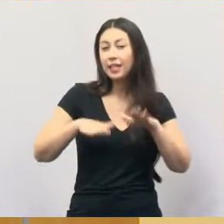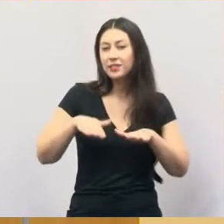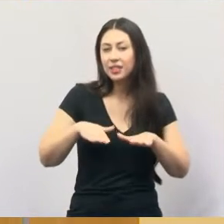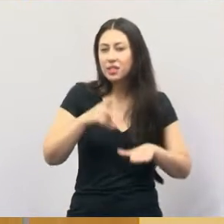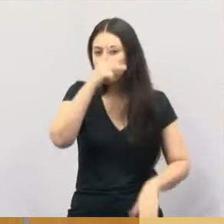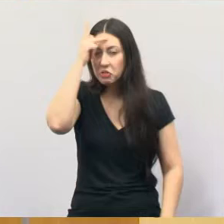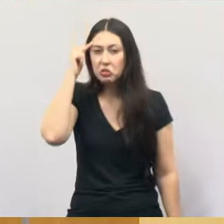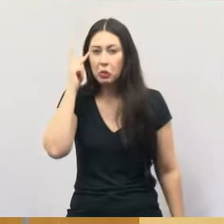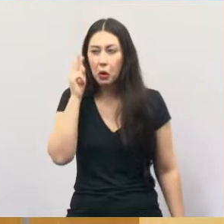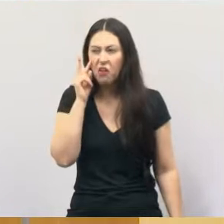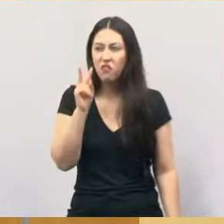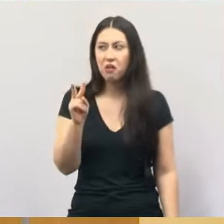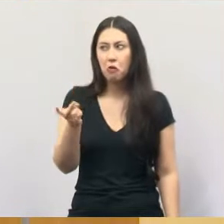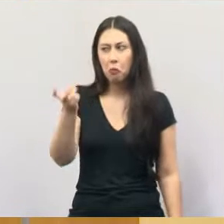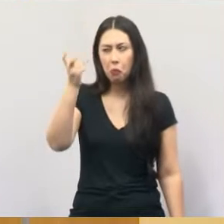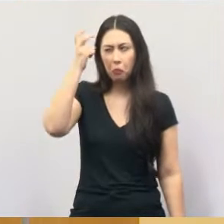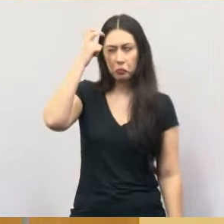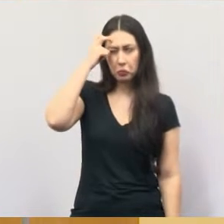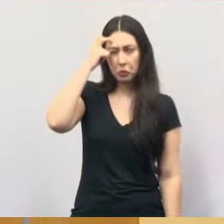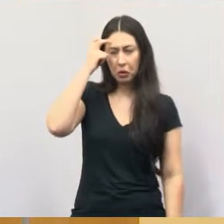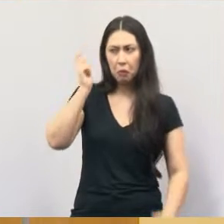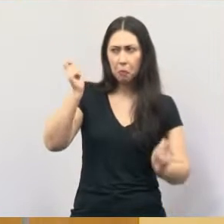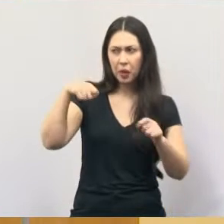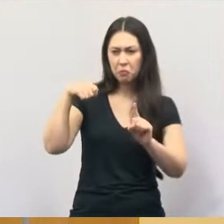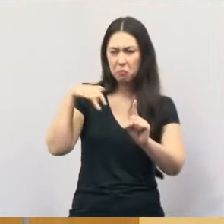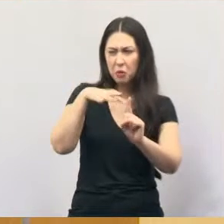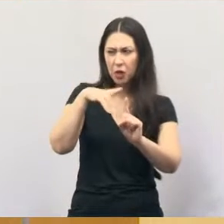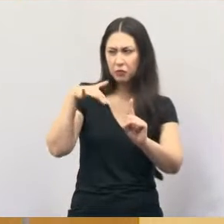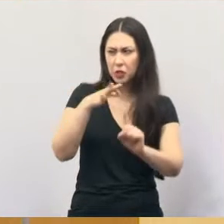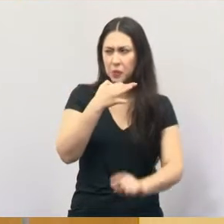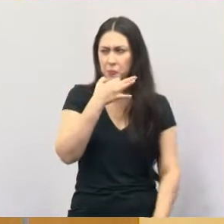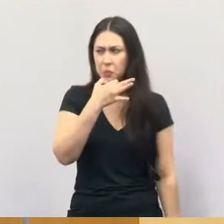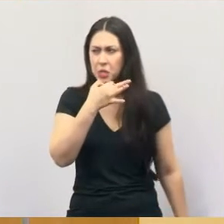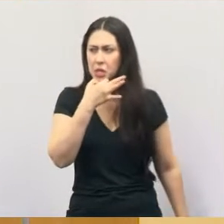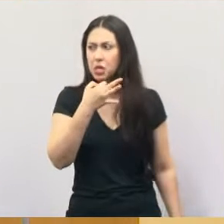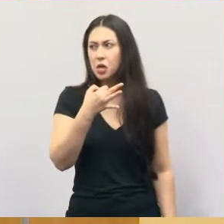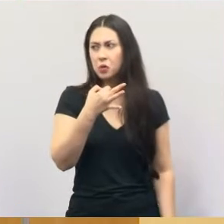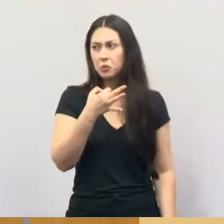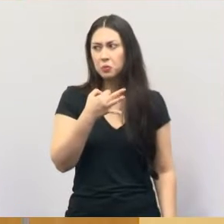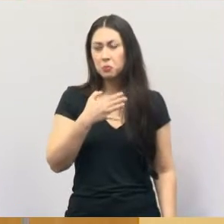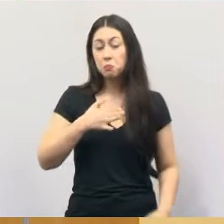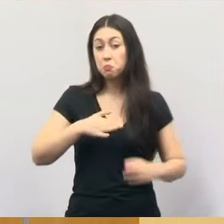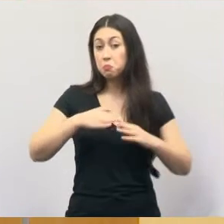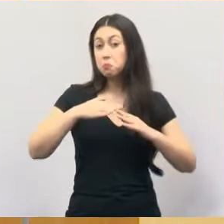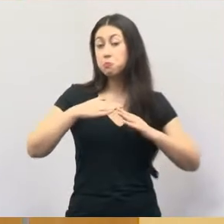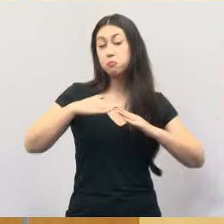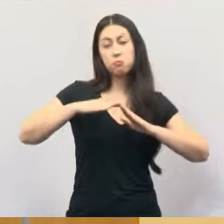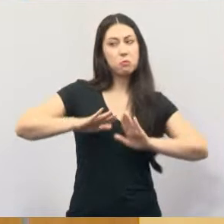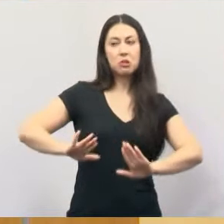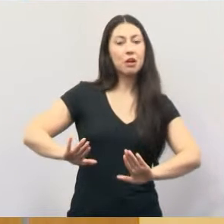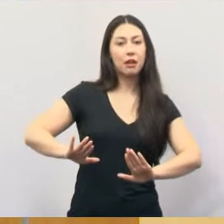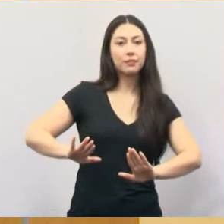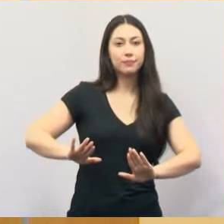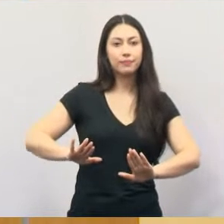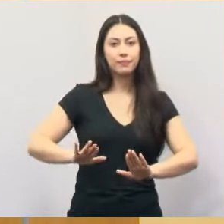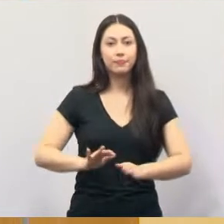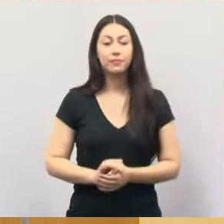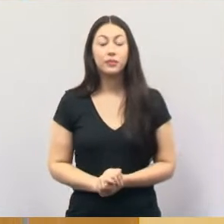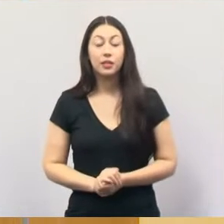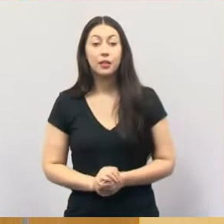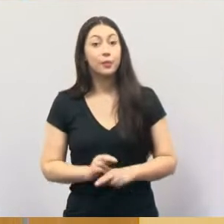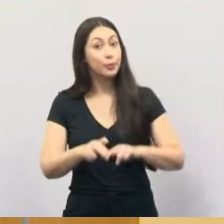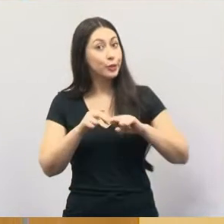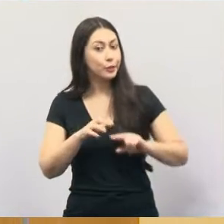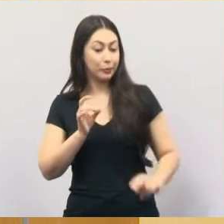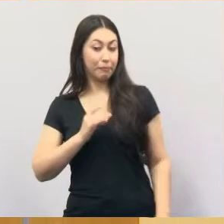ela tem de influenciar a opinião das pessoas, é o poder que ela tem de tocar a alma das pessoas, é